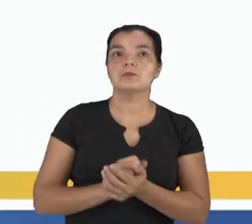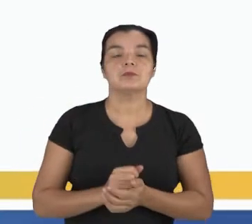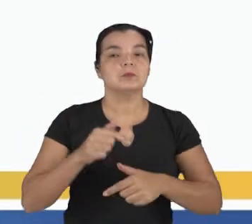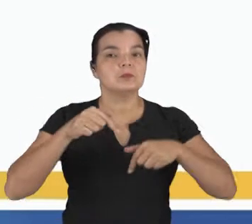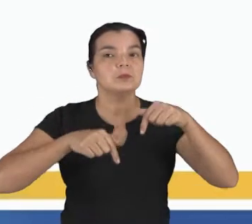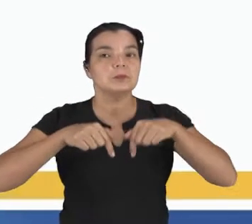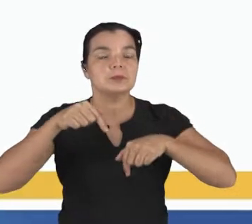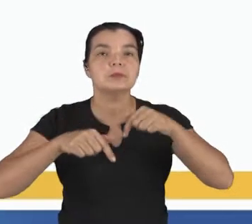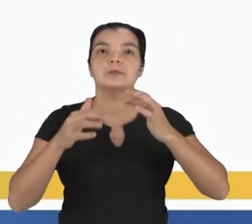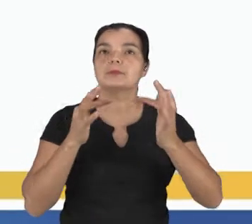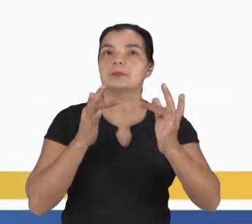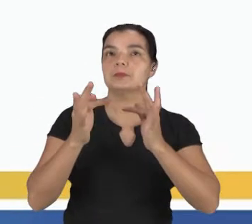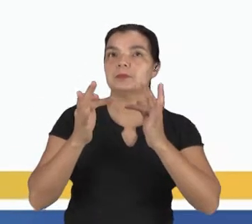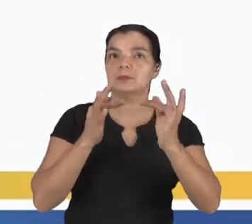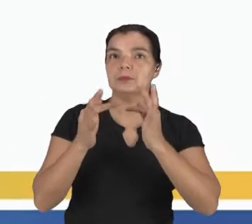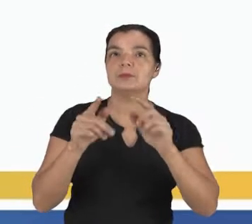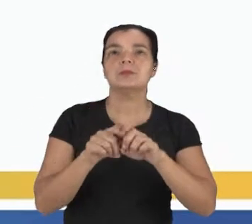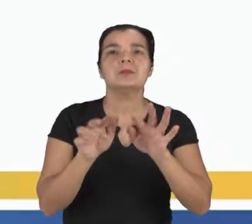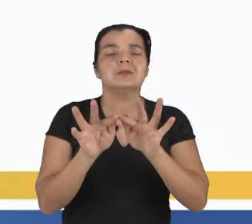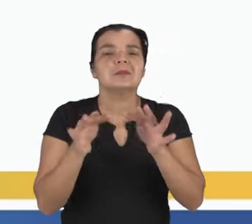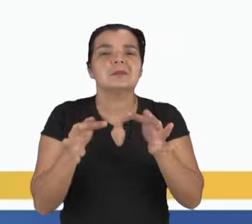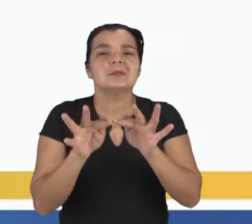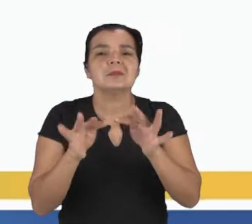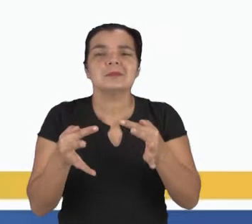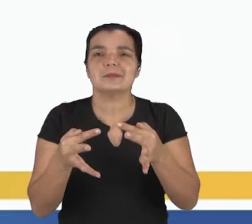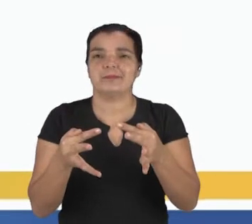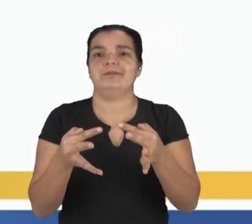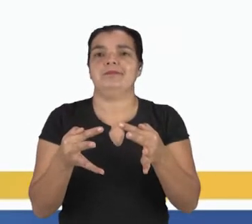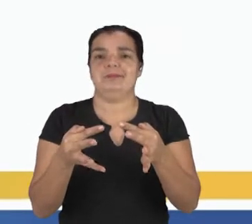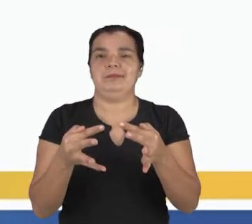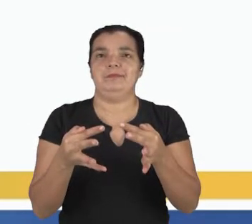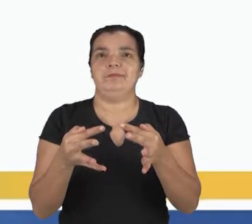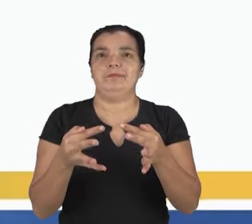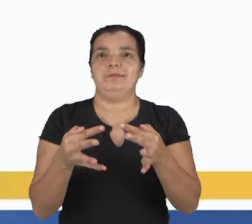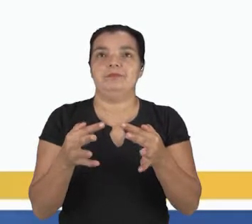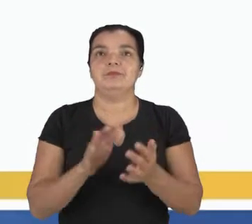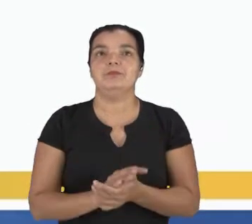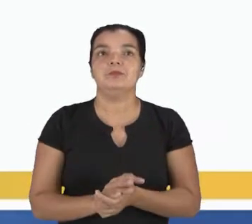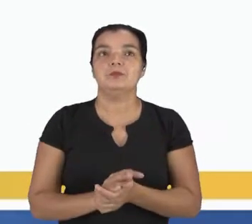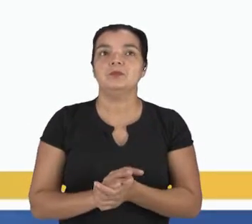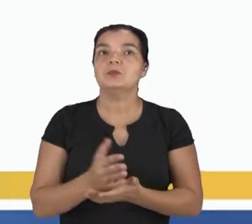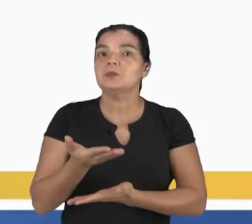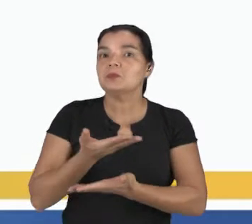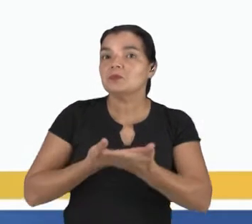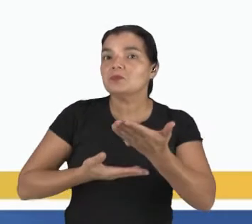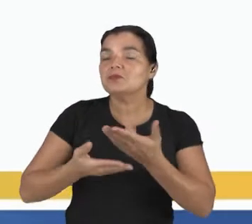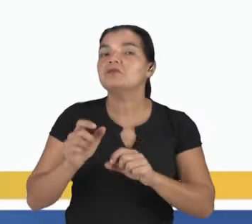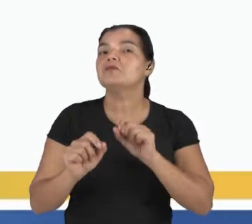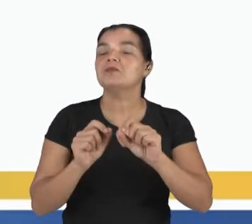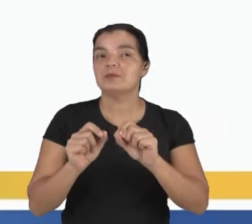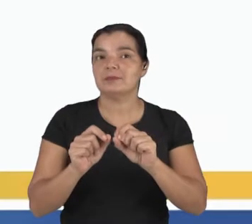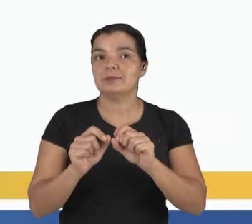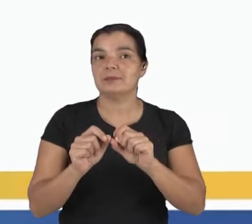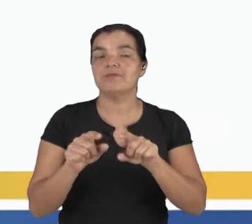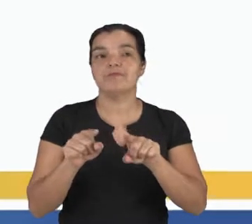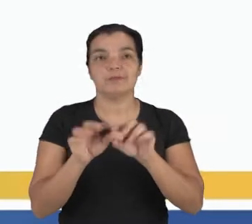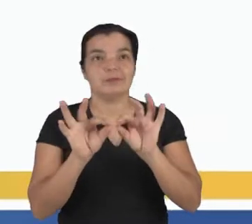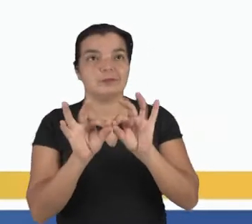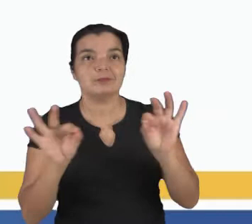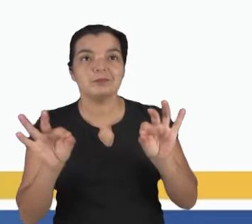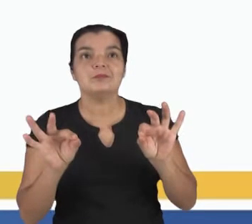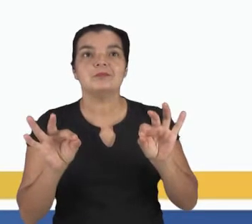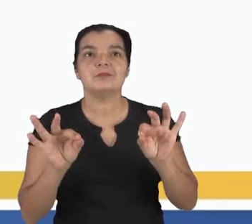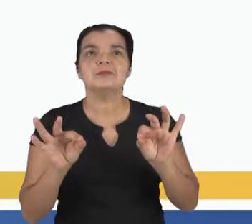a química e a física, é a mais simples e comum relação entre as